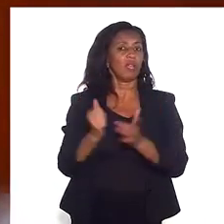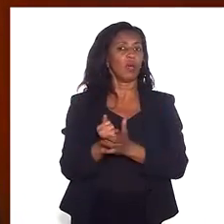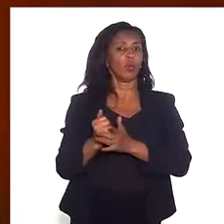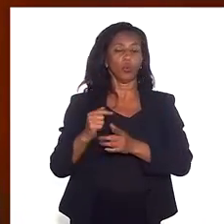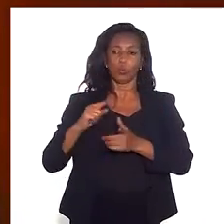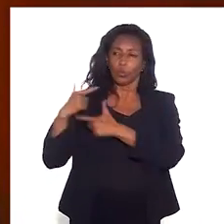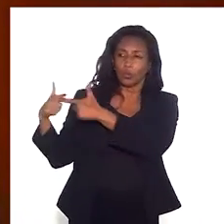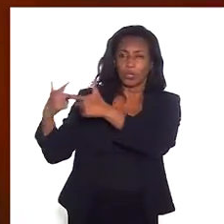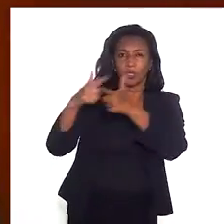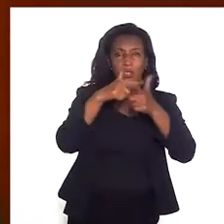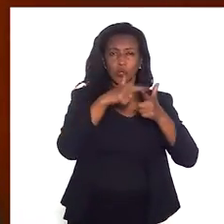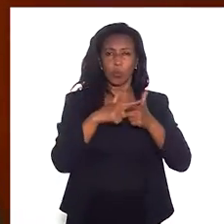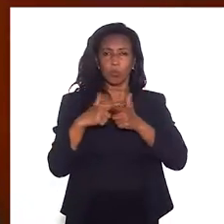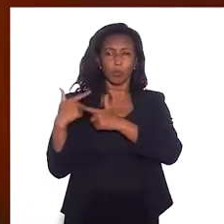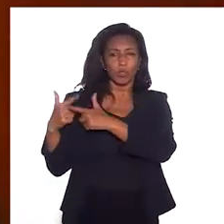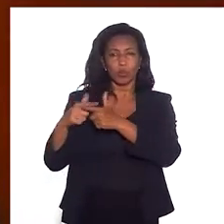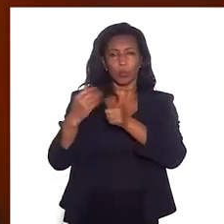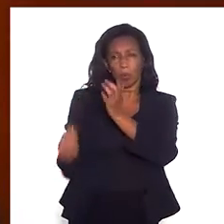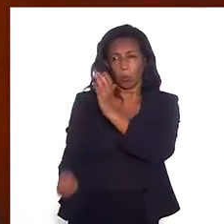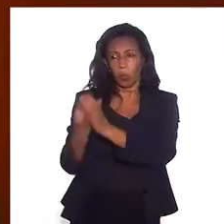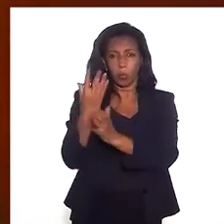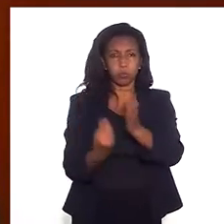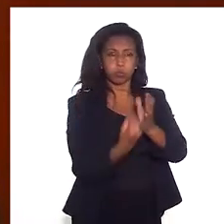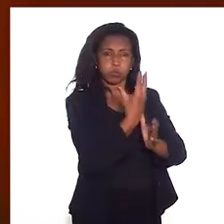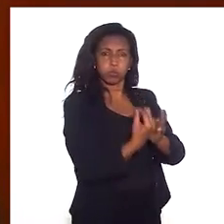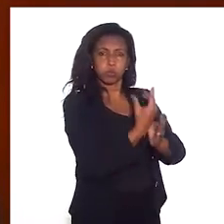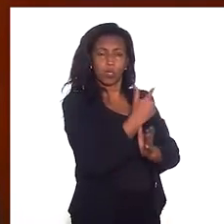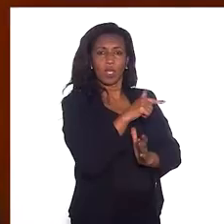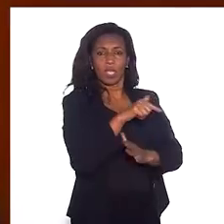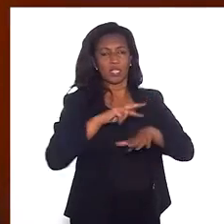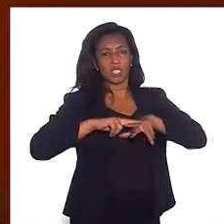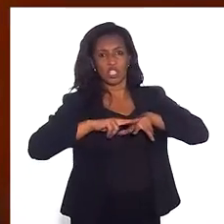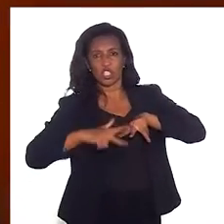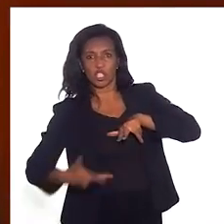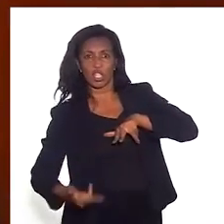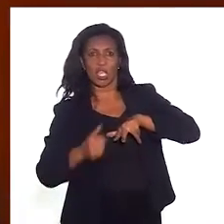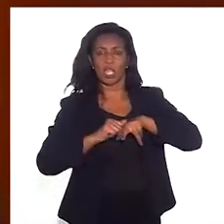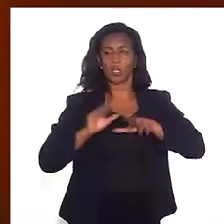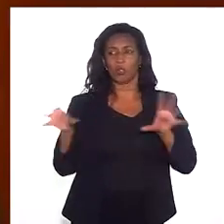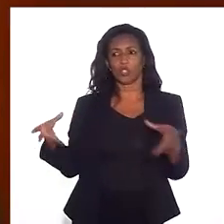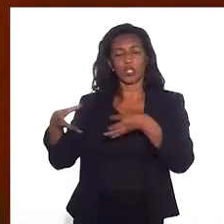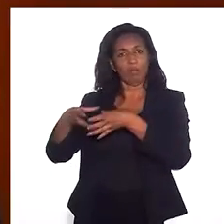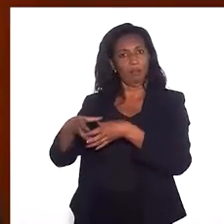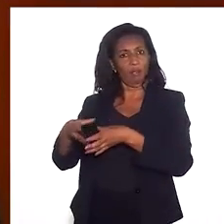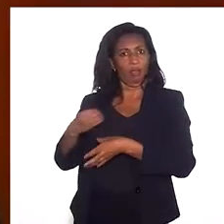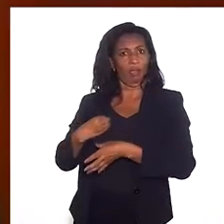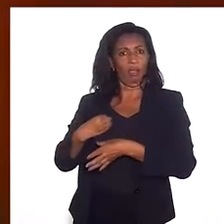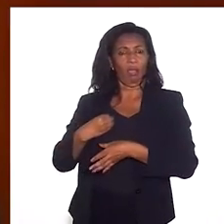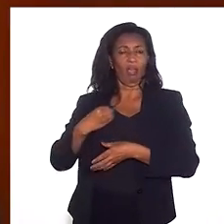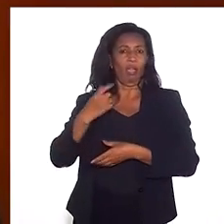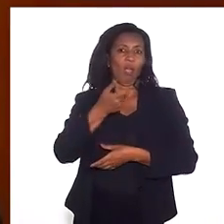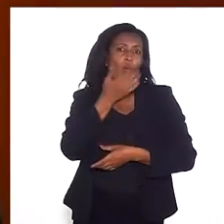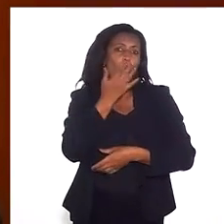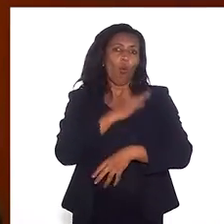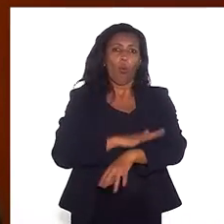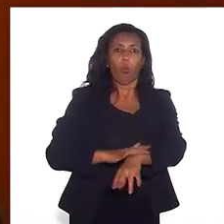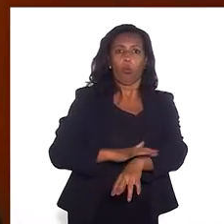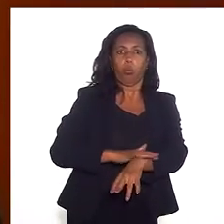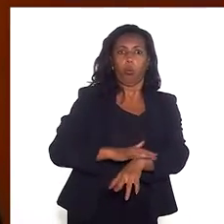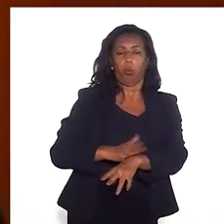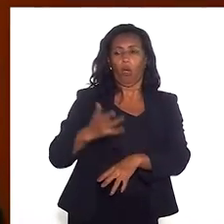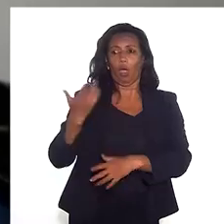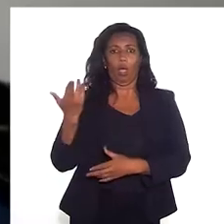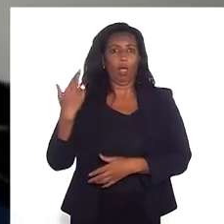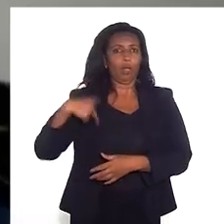não. Existem todos esses atravessamentos, essas interseccionalidades, ou seja, as questões de gênero, de classe, de